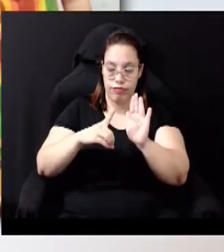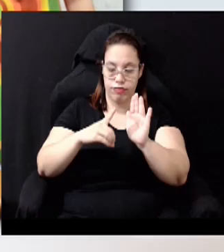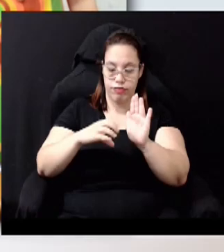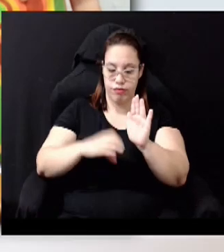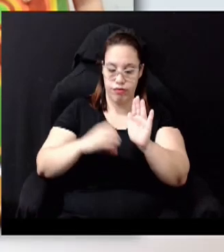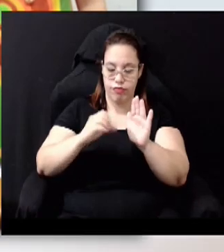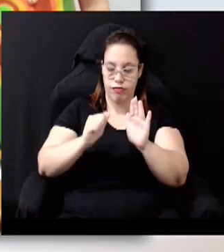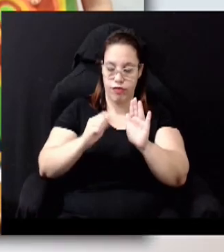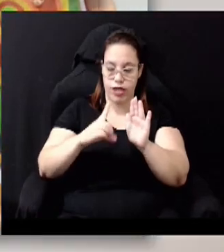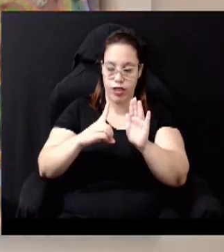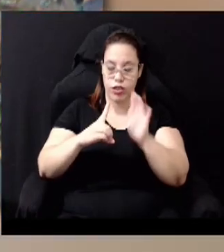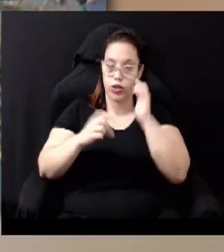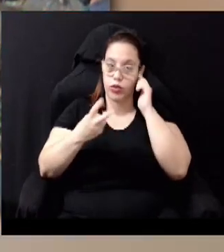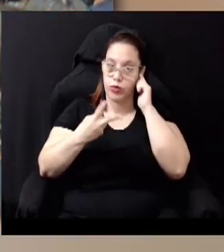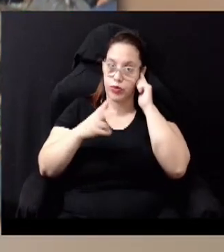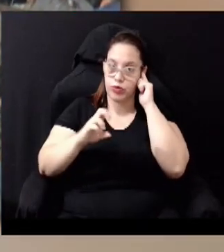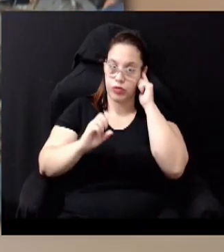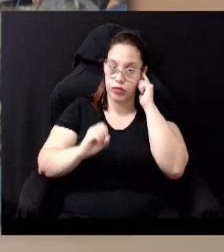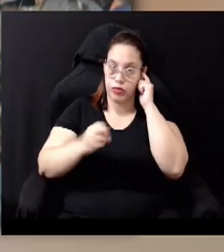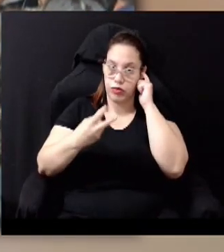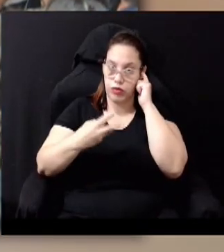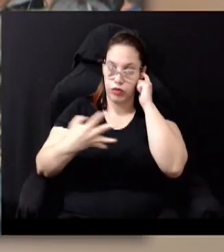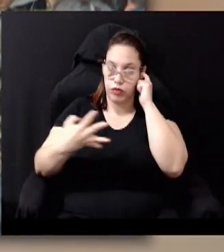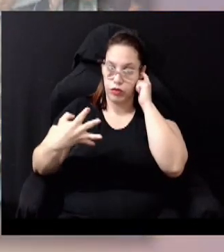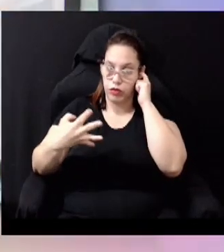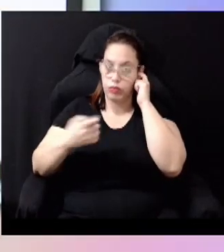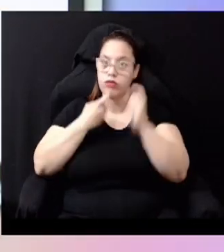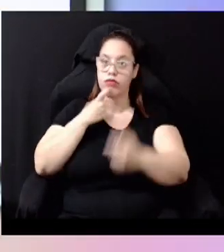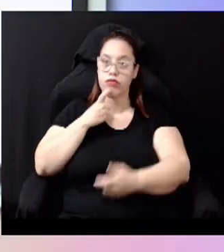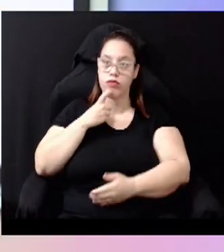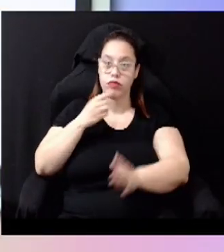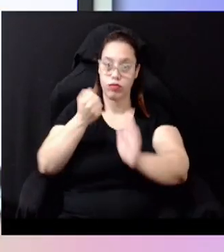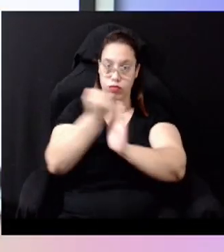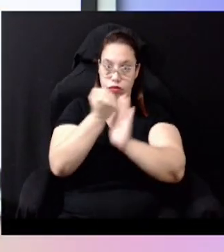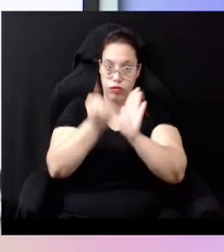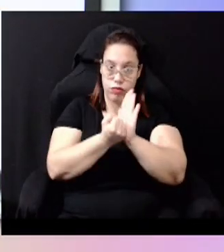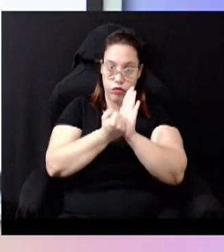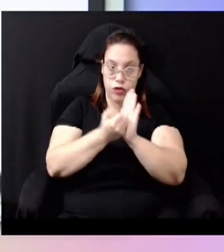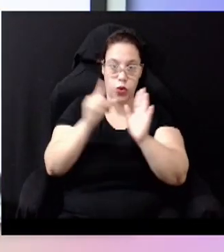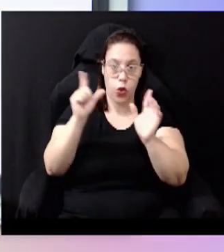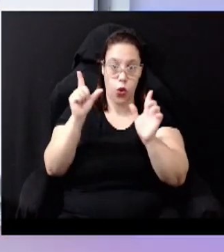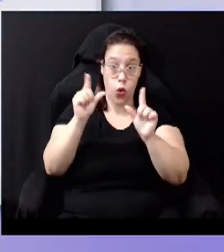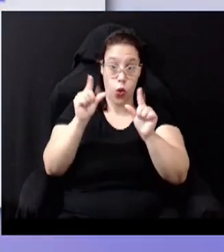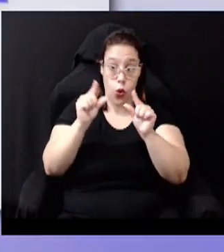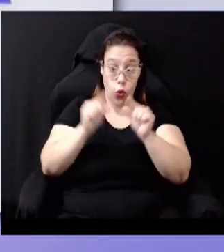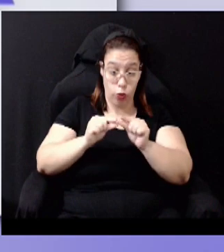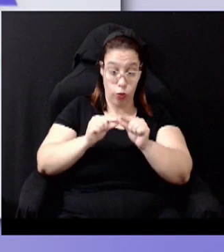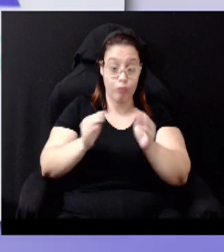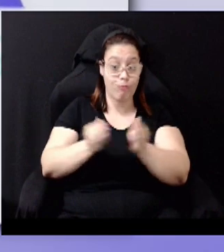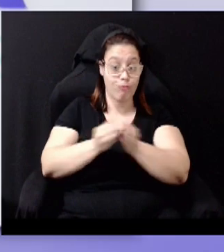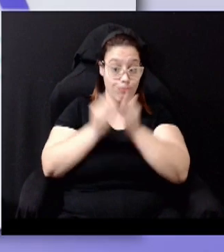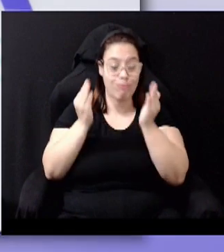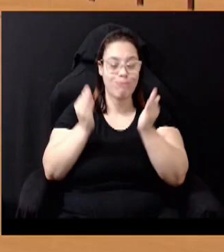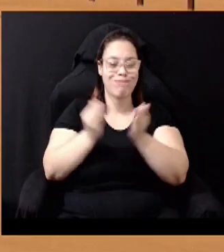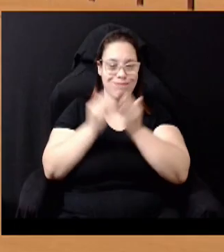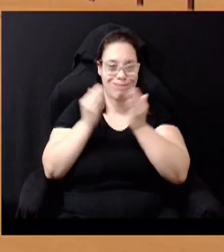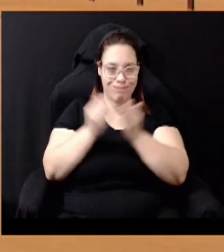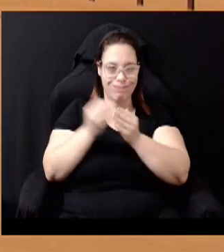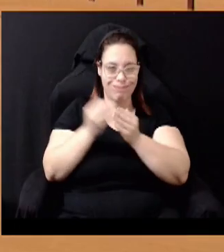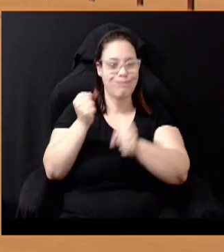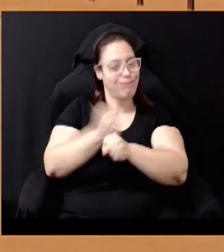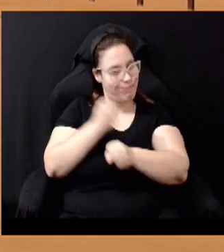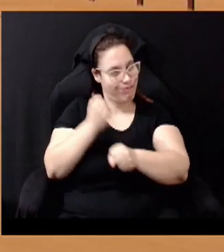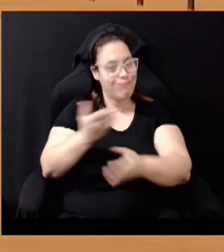em 2024, Campinas registrou o menor nível de pobreza dos últimos anos.